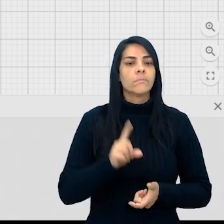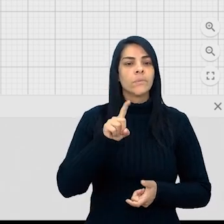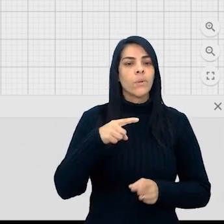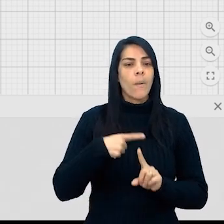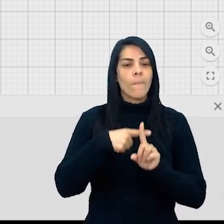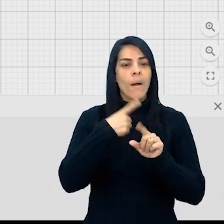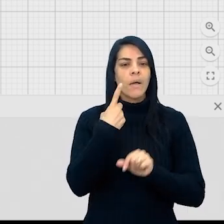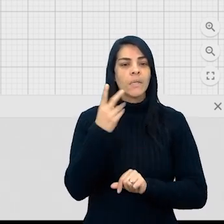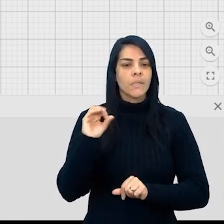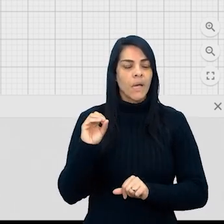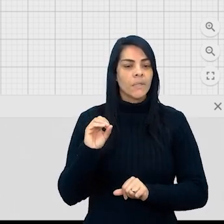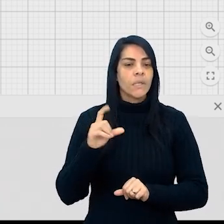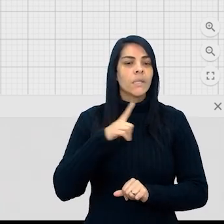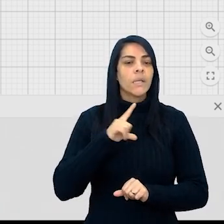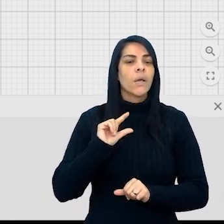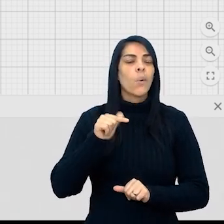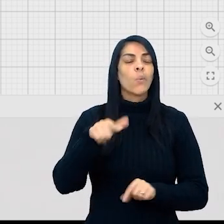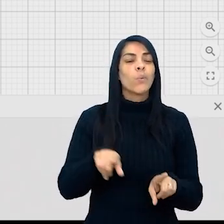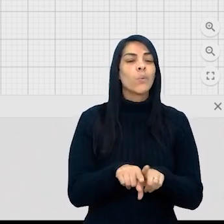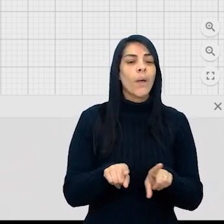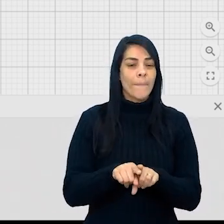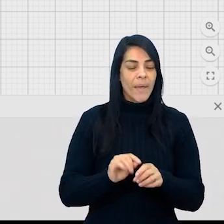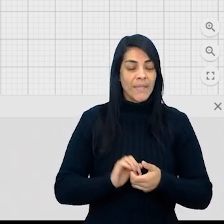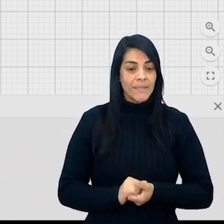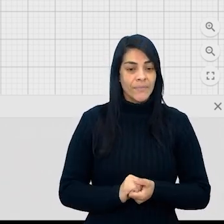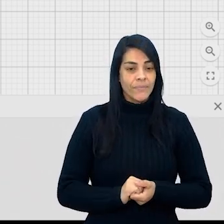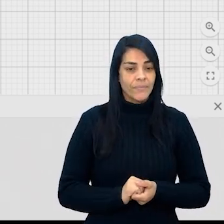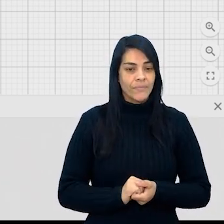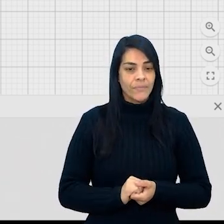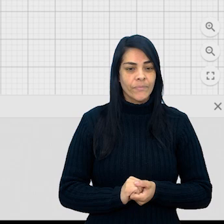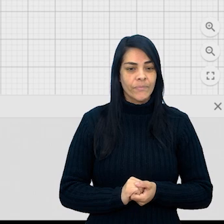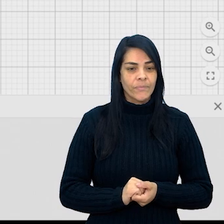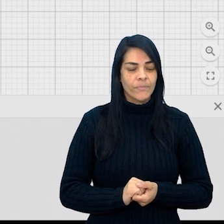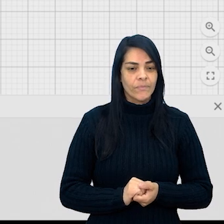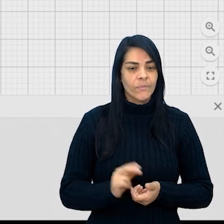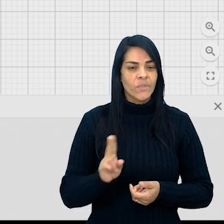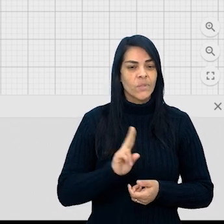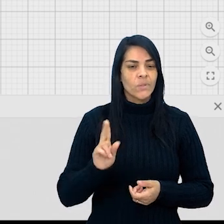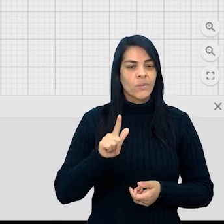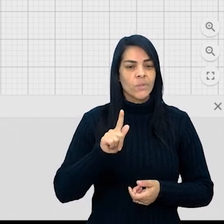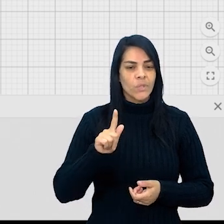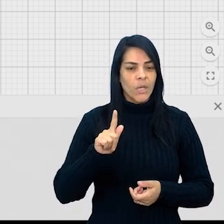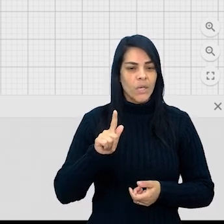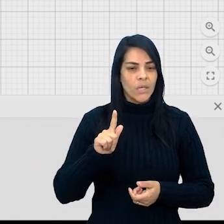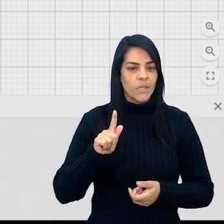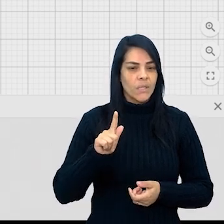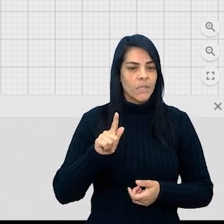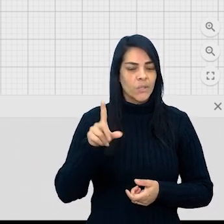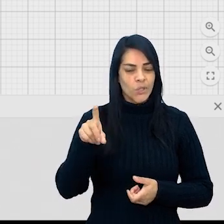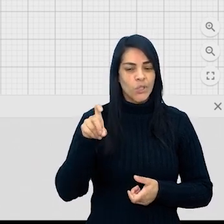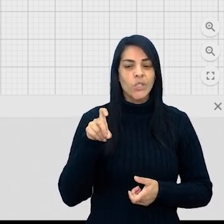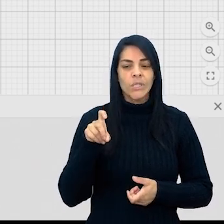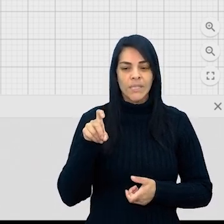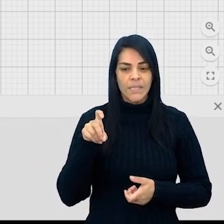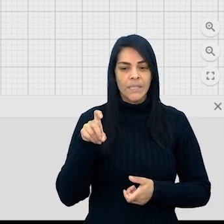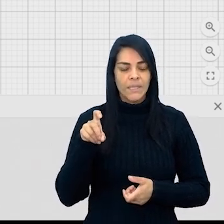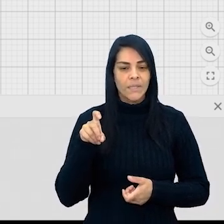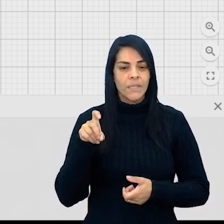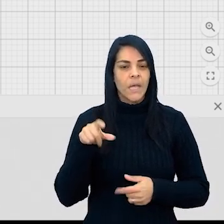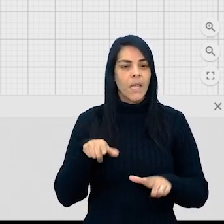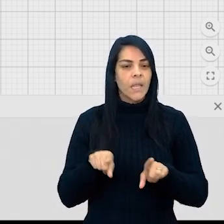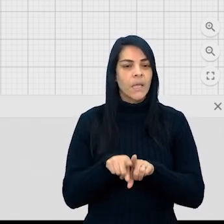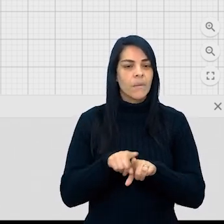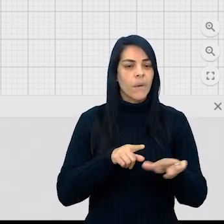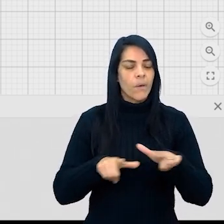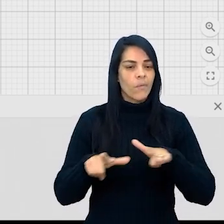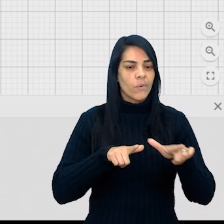eu tenho outro aqui que agora eu vou nomeá-la como g de x, certo? E vou trabalhar